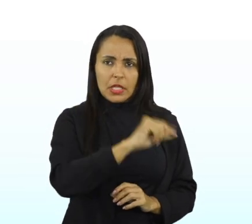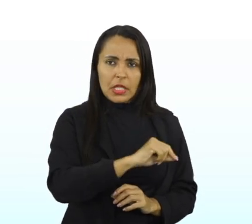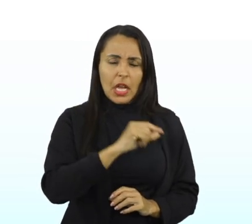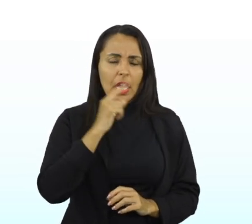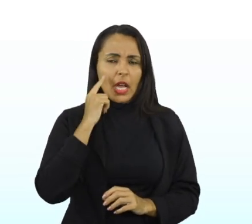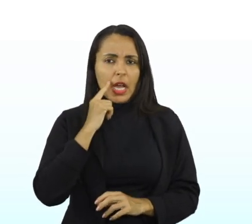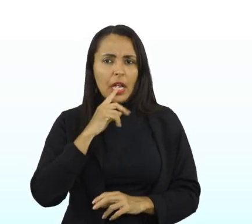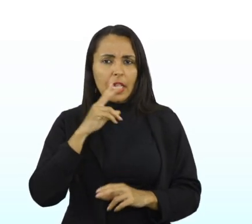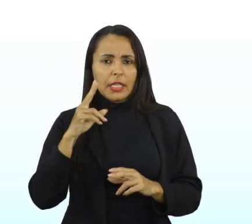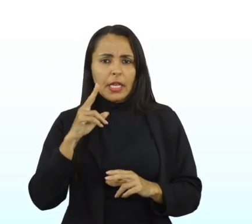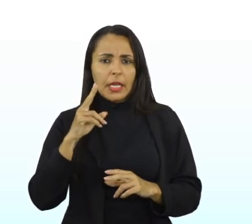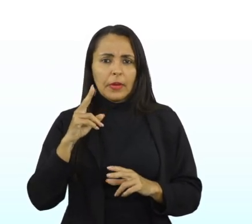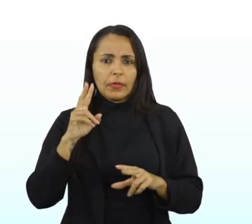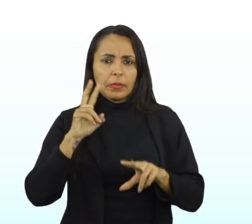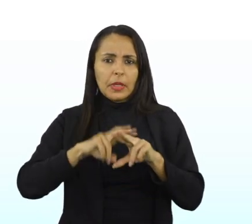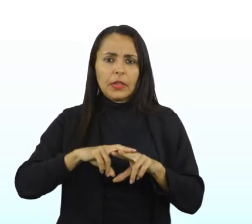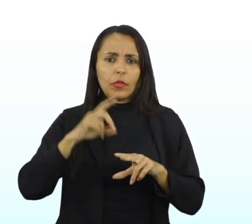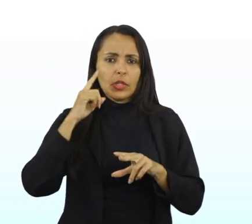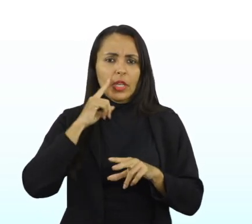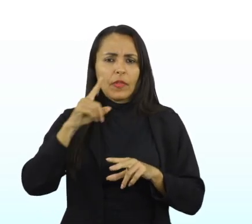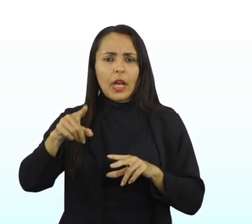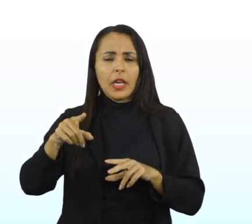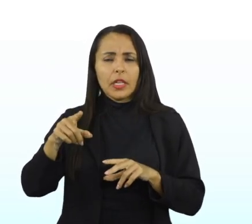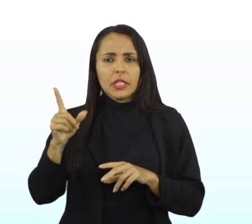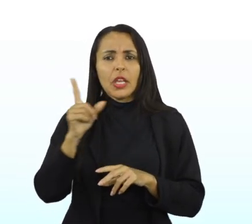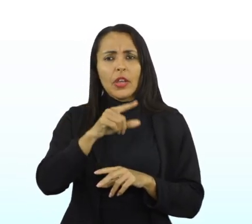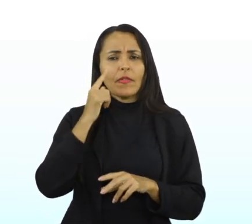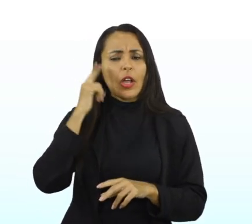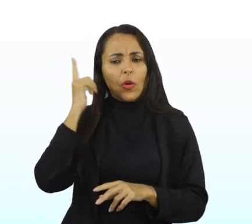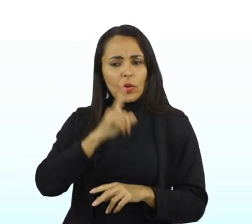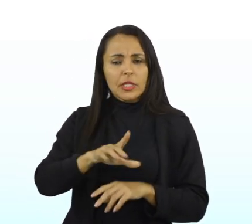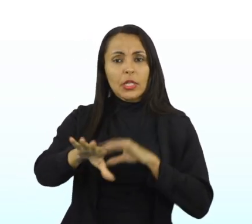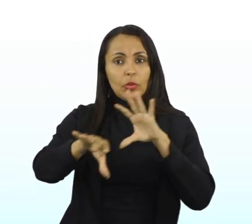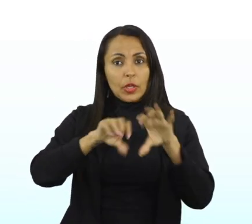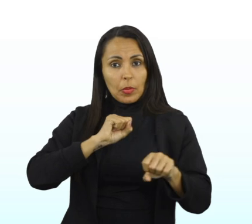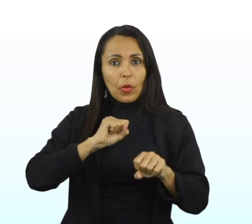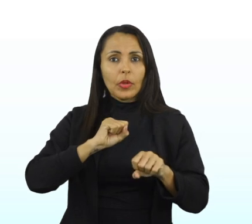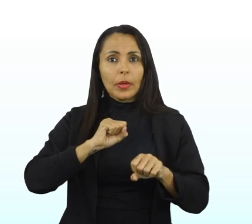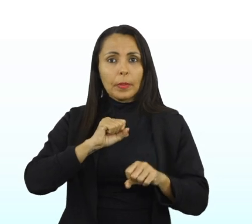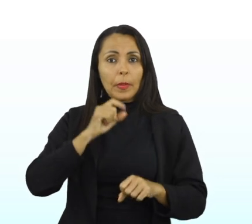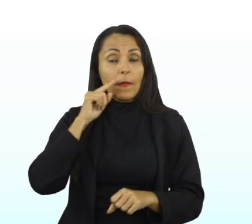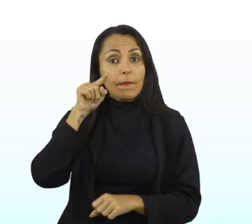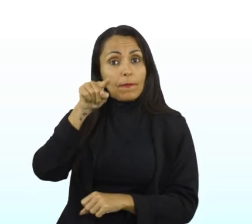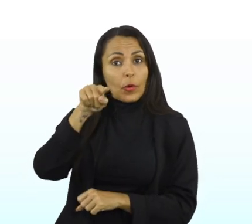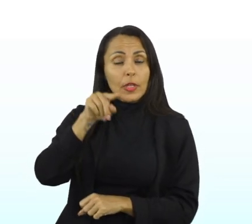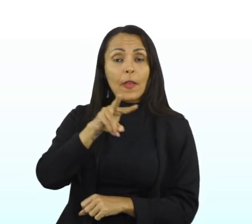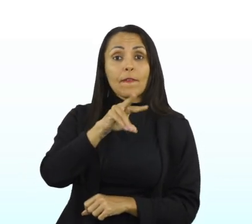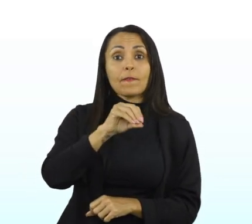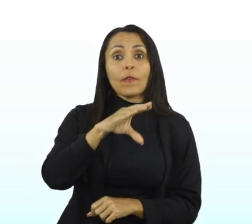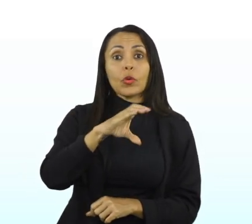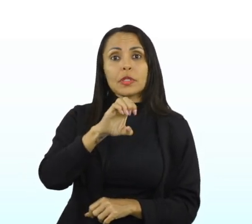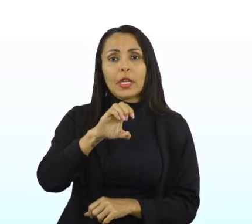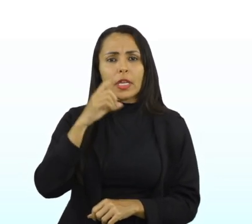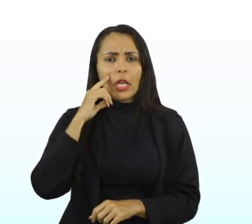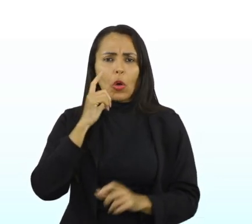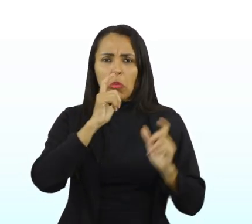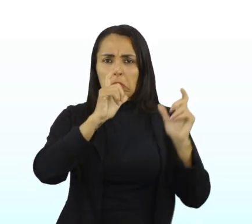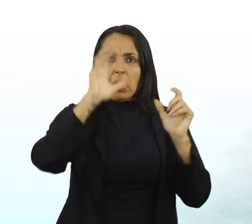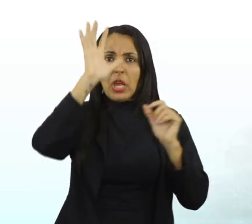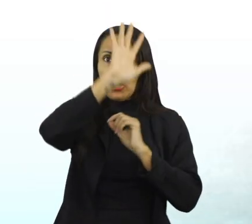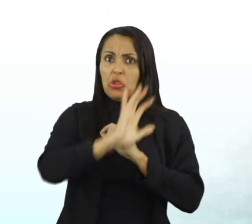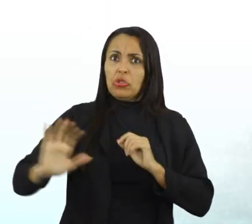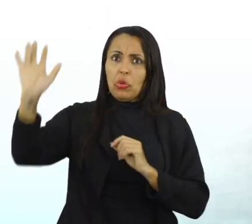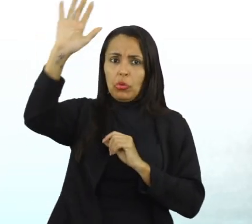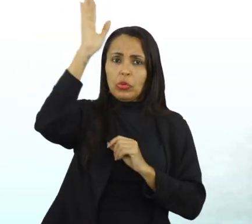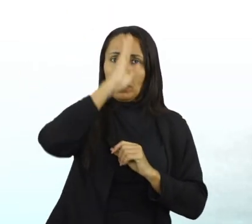Você vai sair dessa prisão. Você vai atrás desse diploma. Você. Em algumas